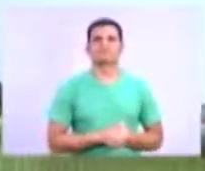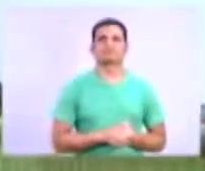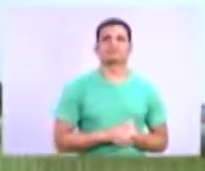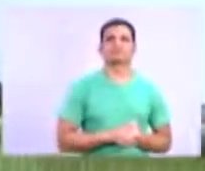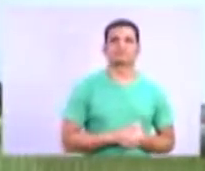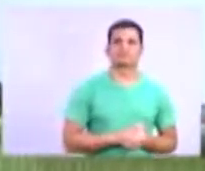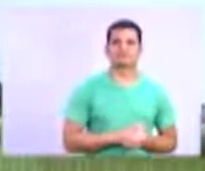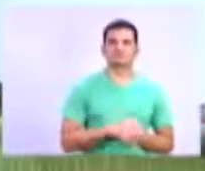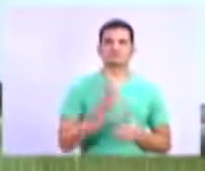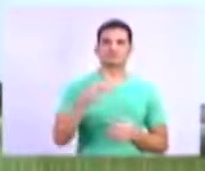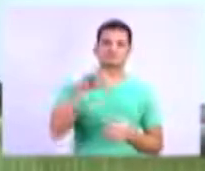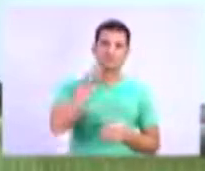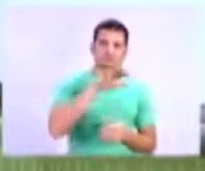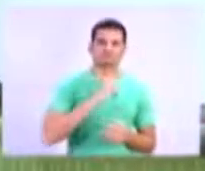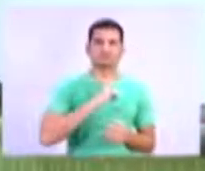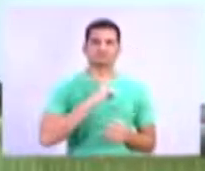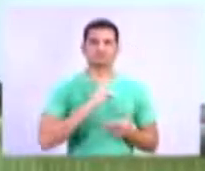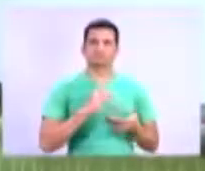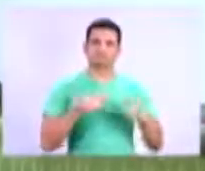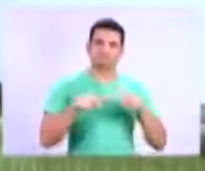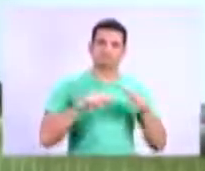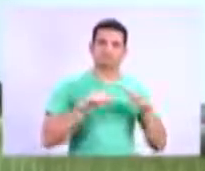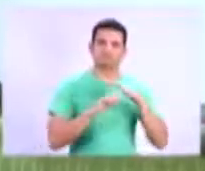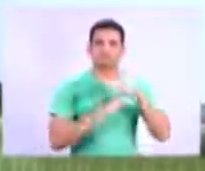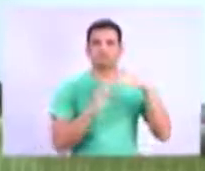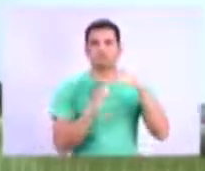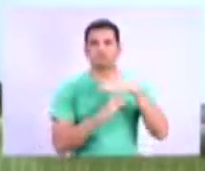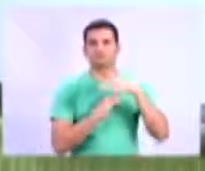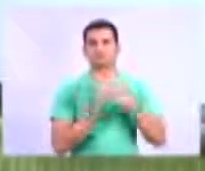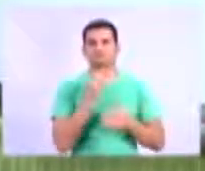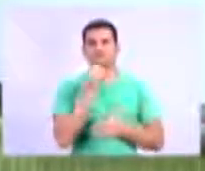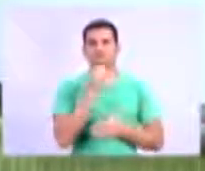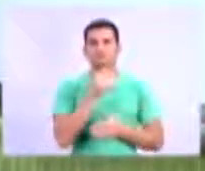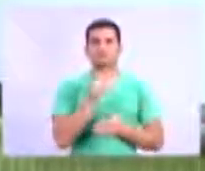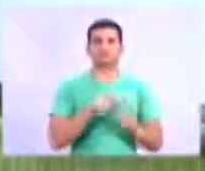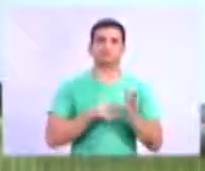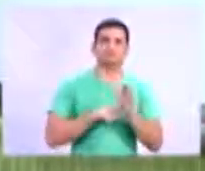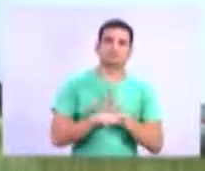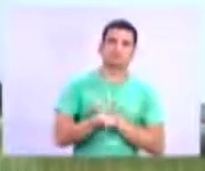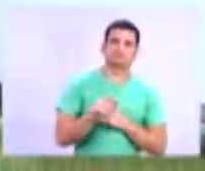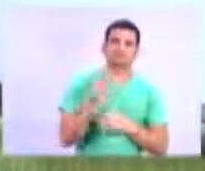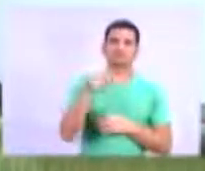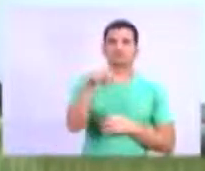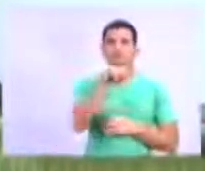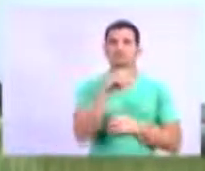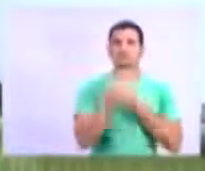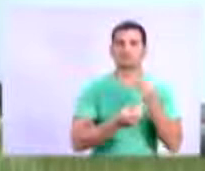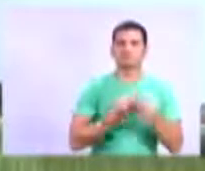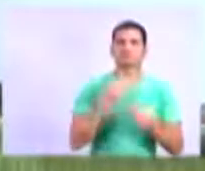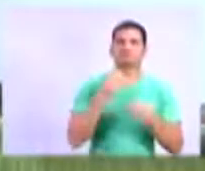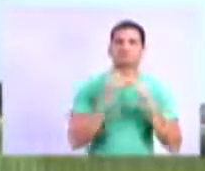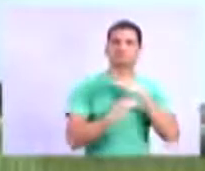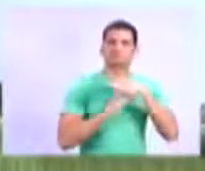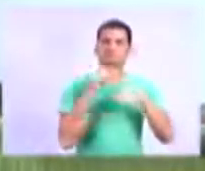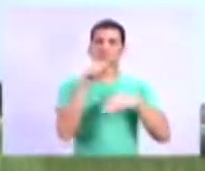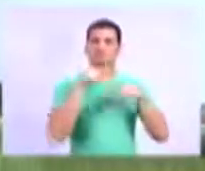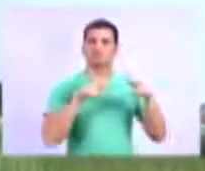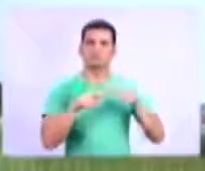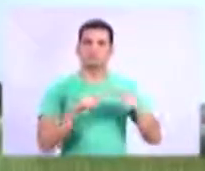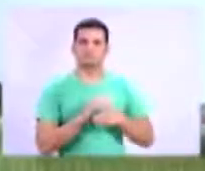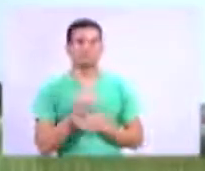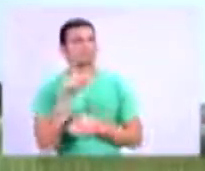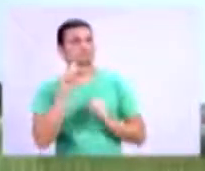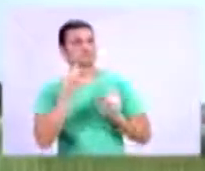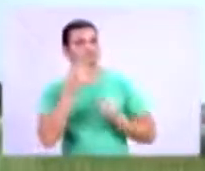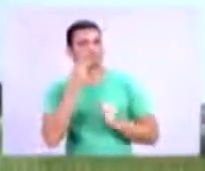fazem parte de empresas e quando são perguntados, como que é a empresa que você trabalha, né? Então você pode